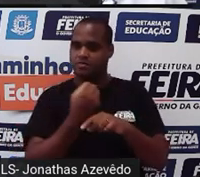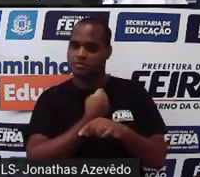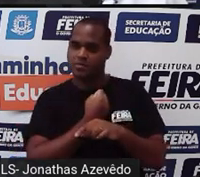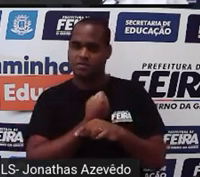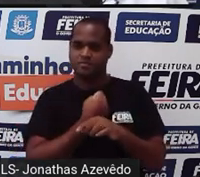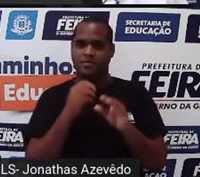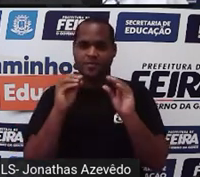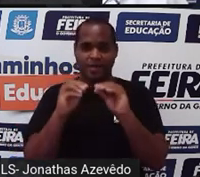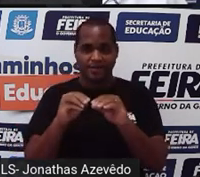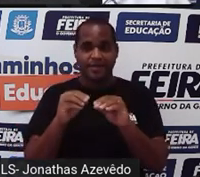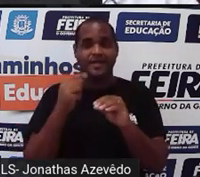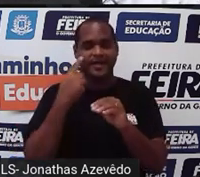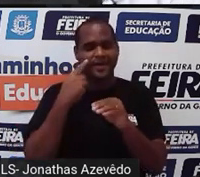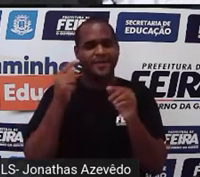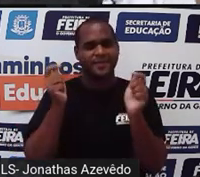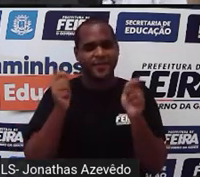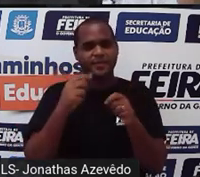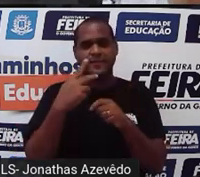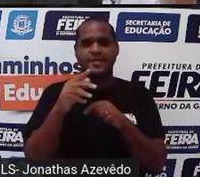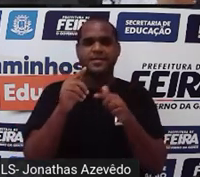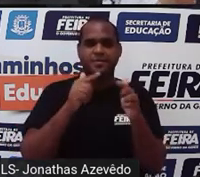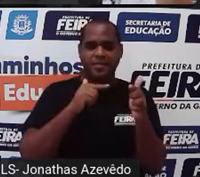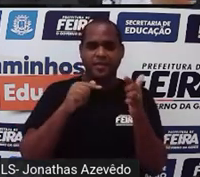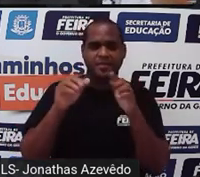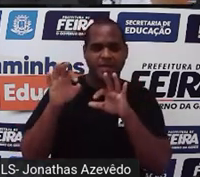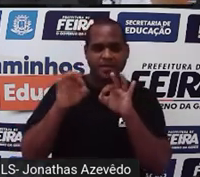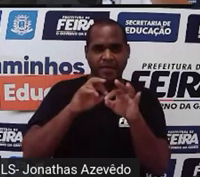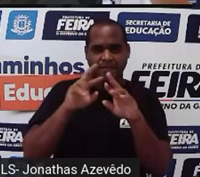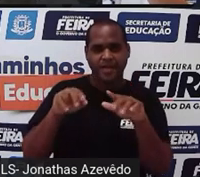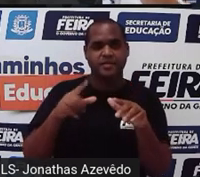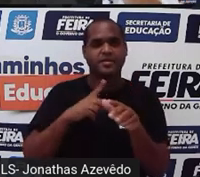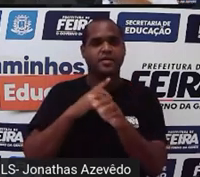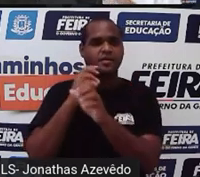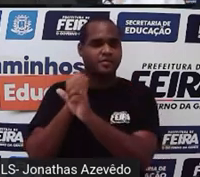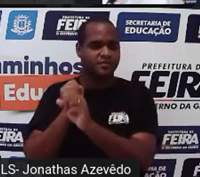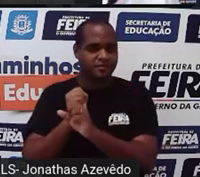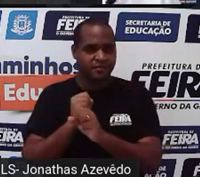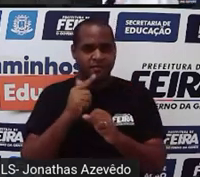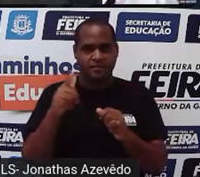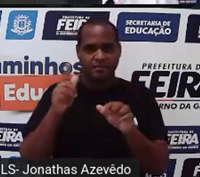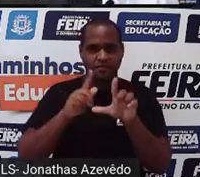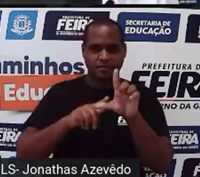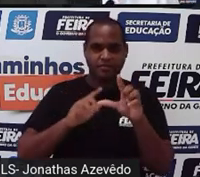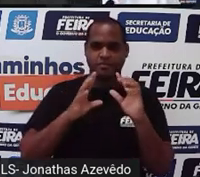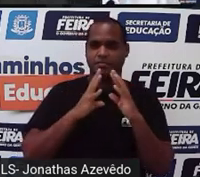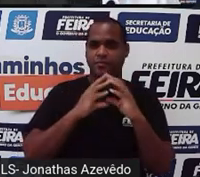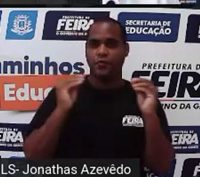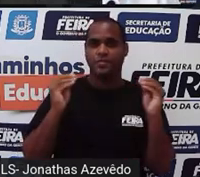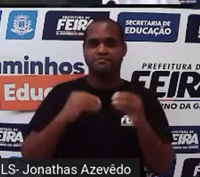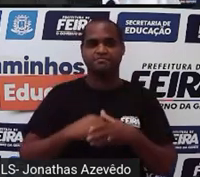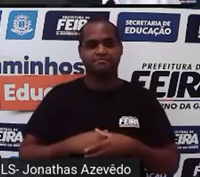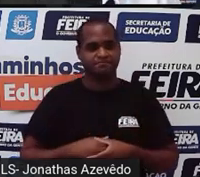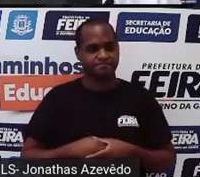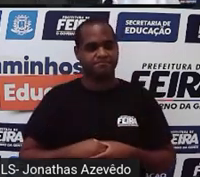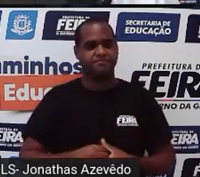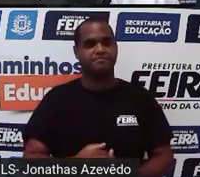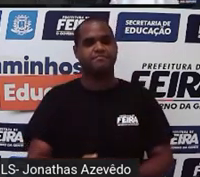número de uma forma que quando eu for somar é uma das Letras desapareça